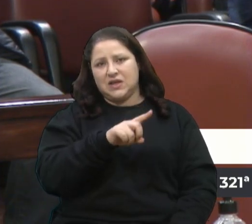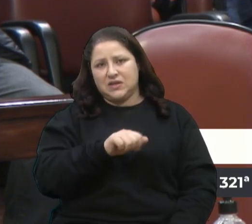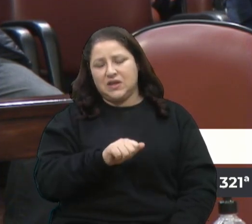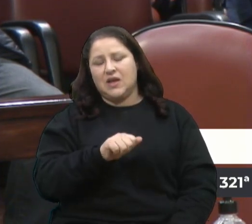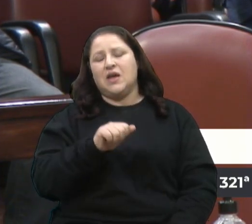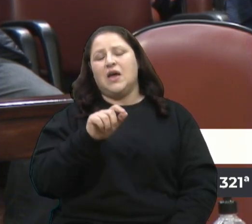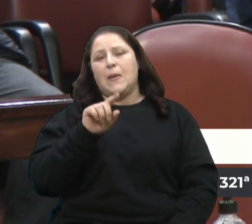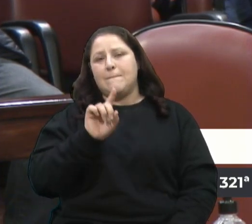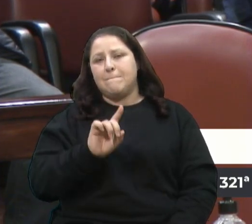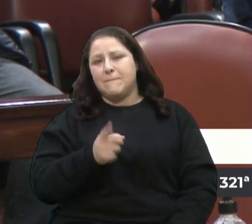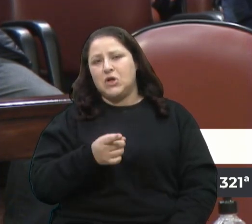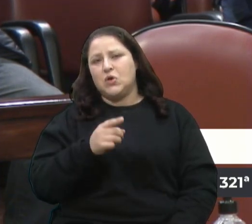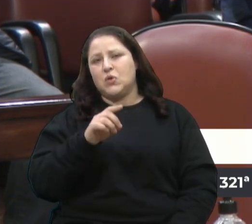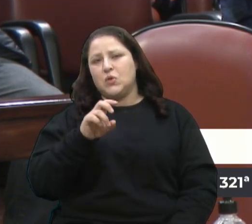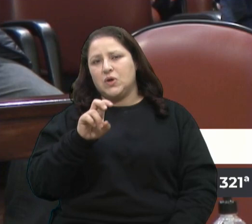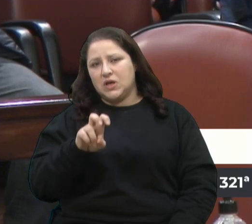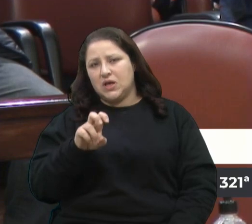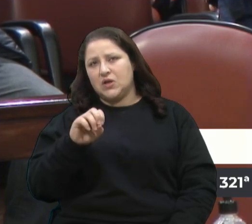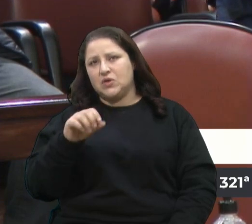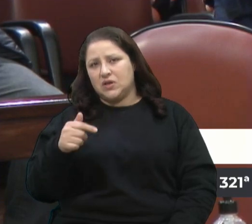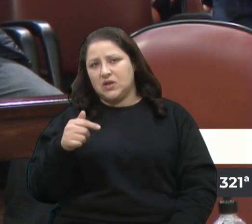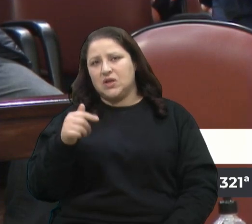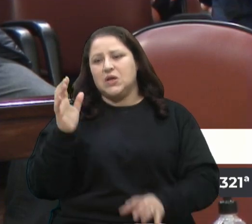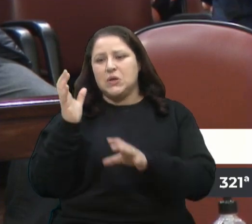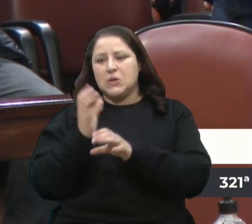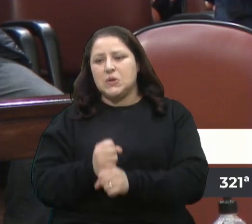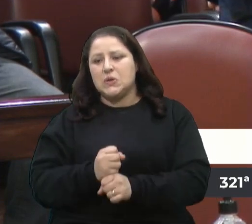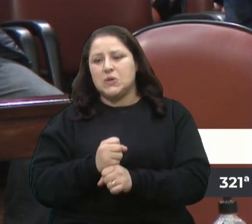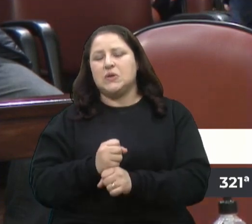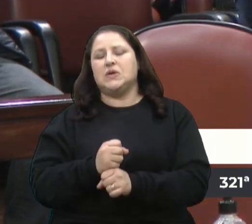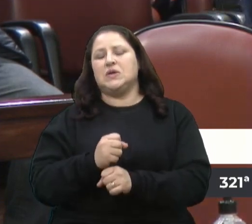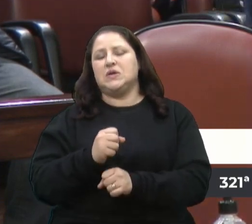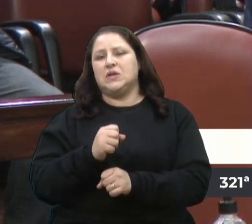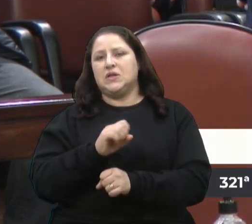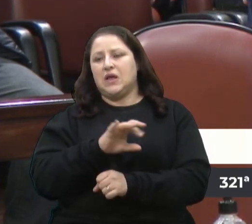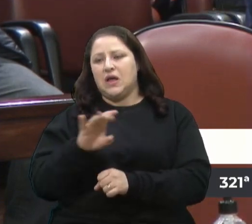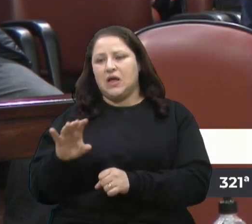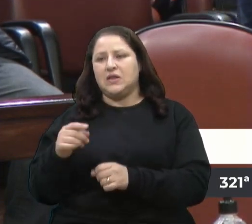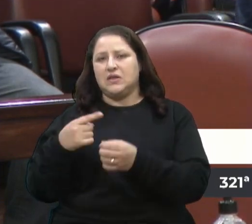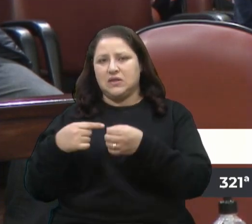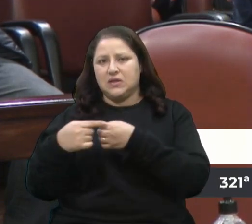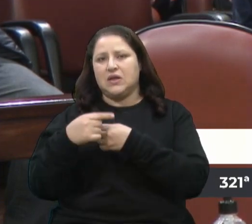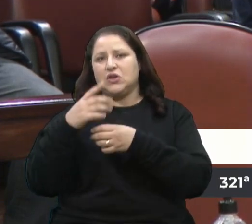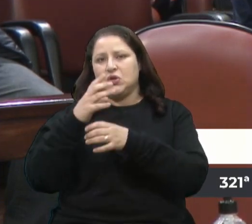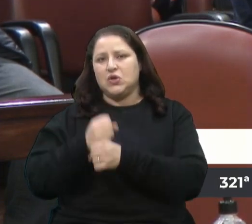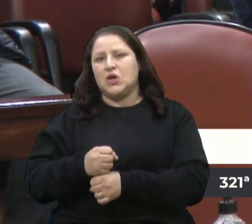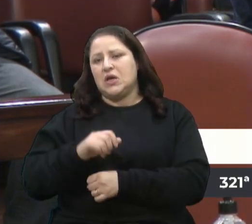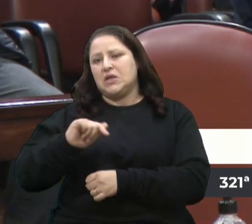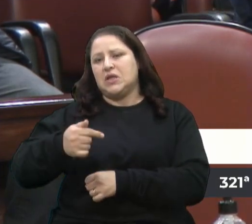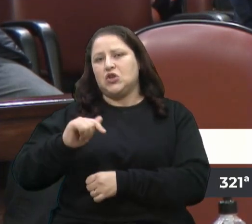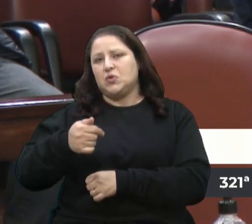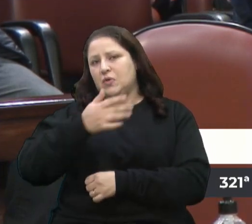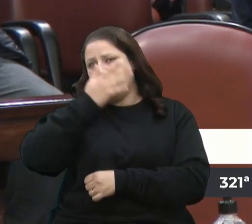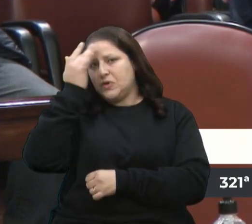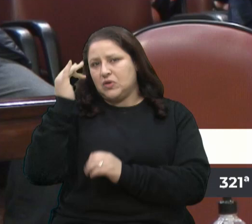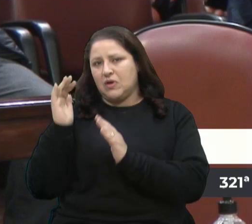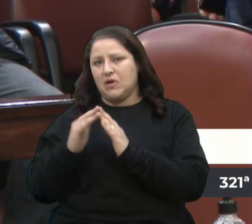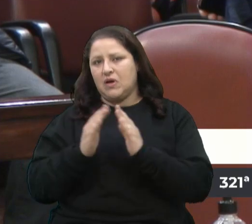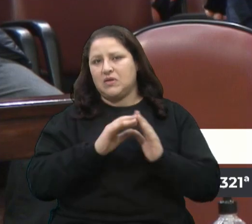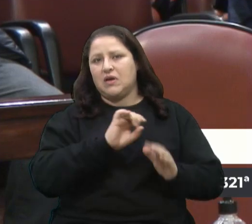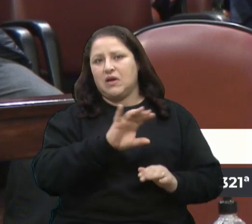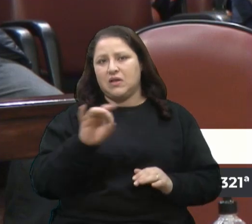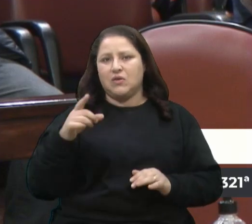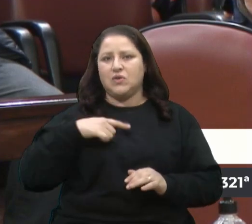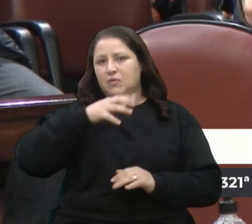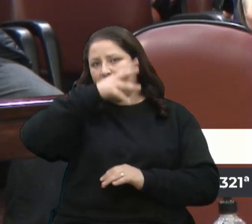5 municípios, dá 7 mil habitantes. Cada município tem um prefeito, tem seus secretários,